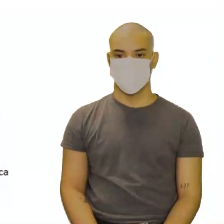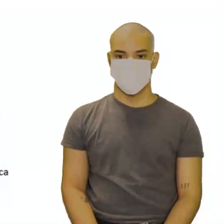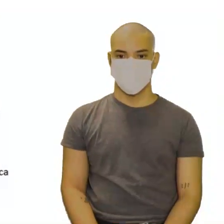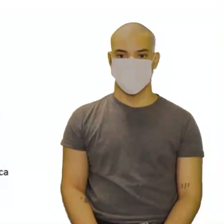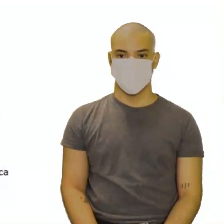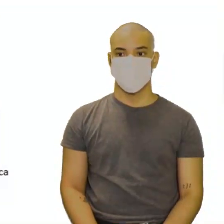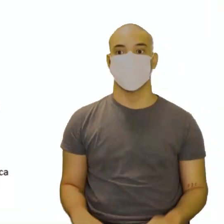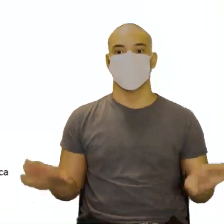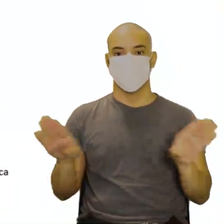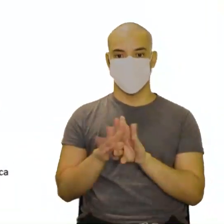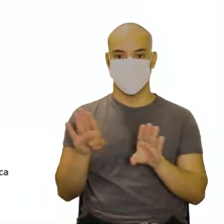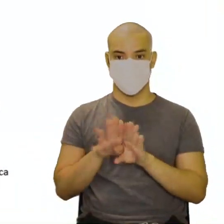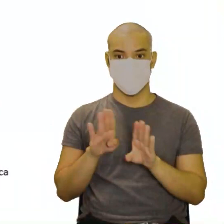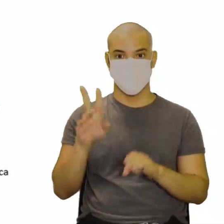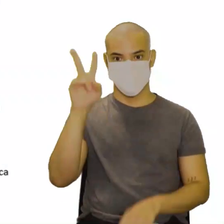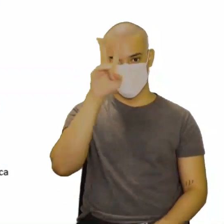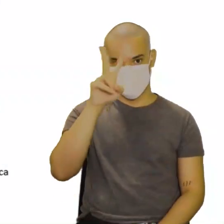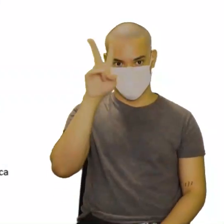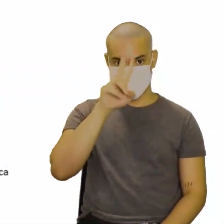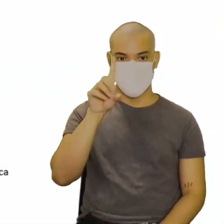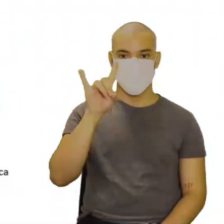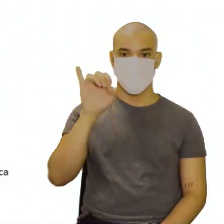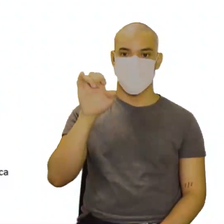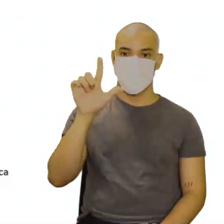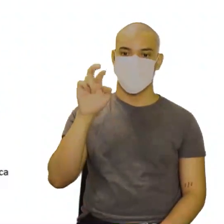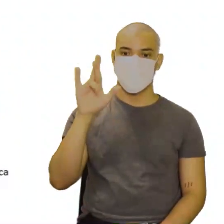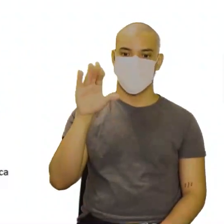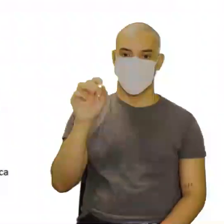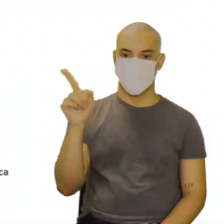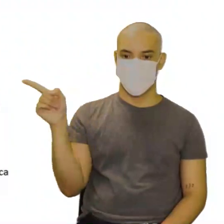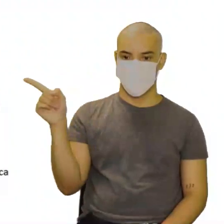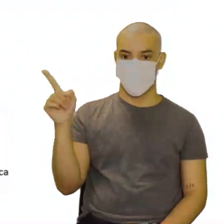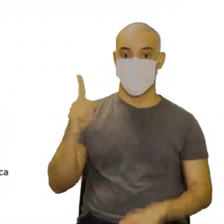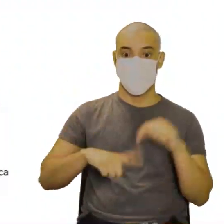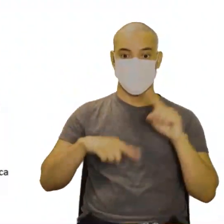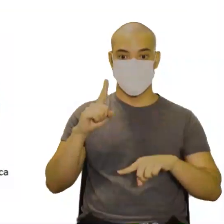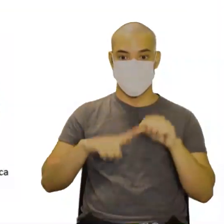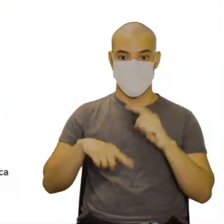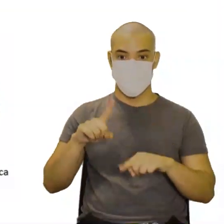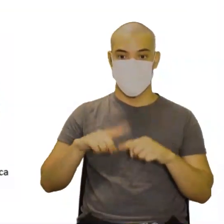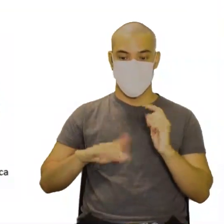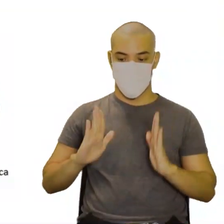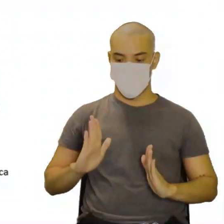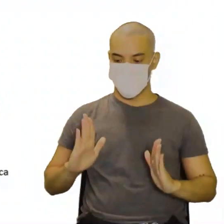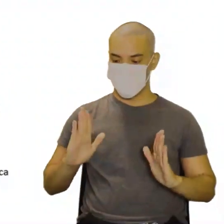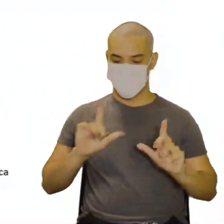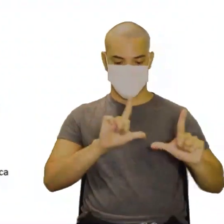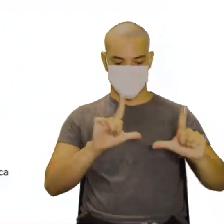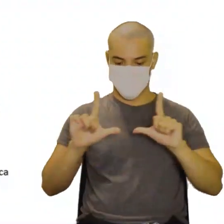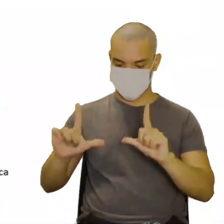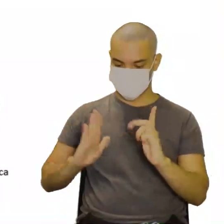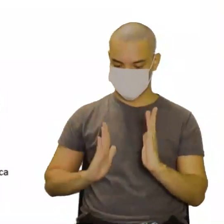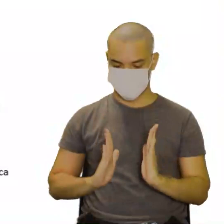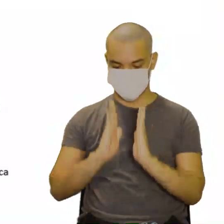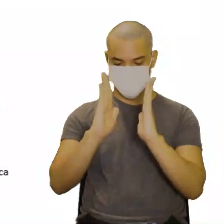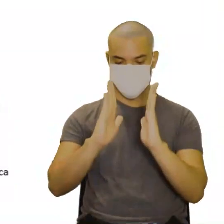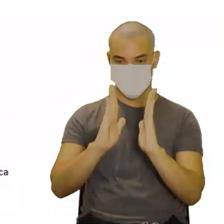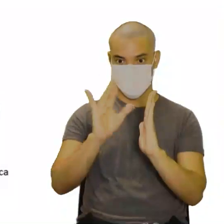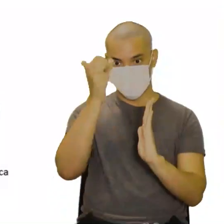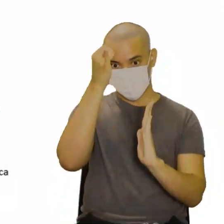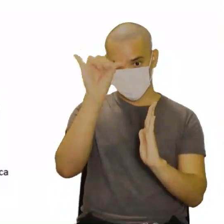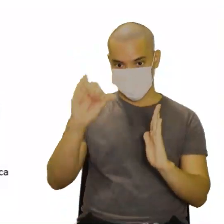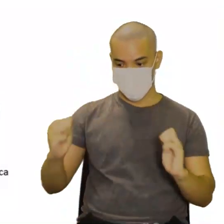Aqui nós temos o dielétrico. Lembra o que é o dielétrico? É o material que fica entre as placas condutoras para isolar